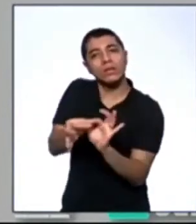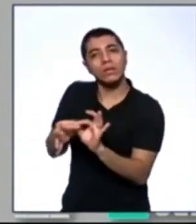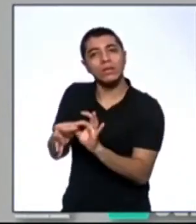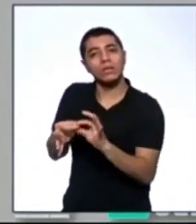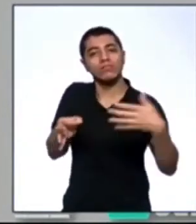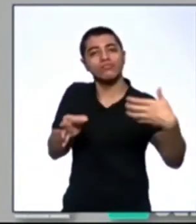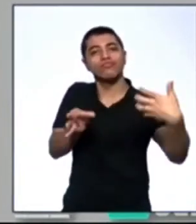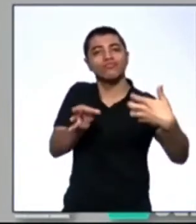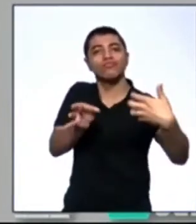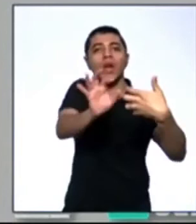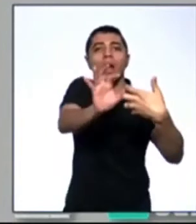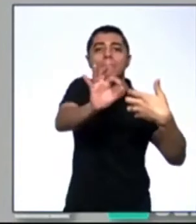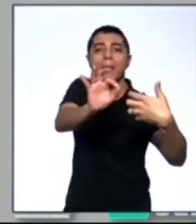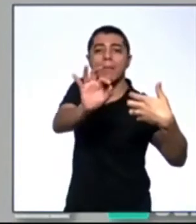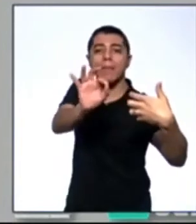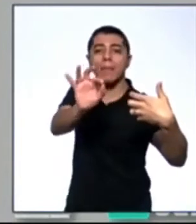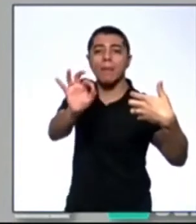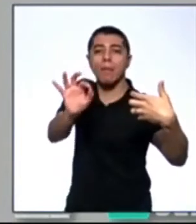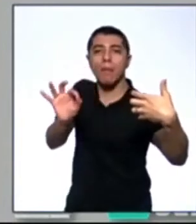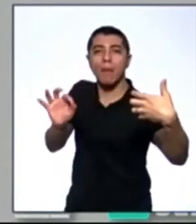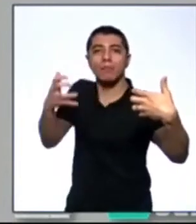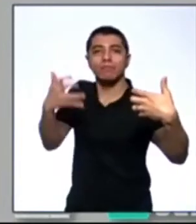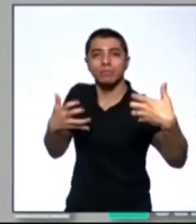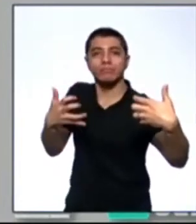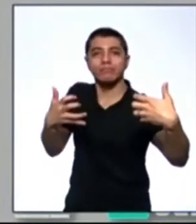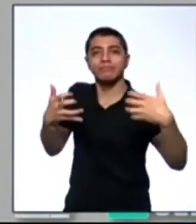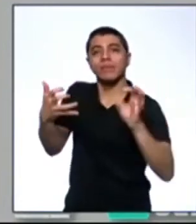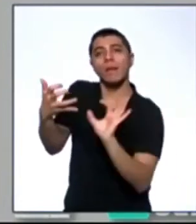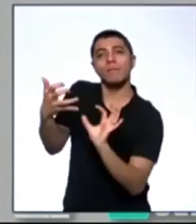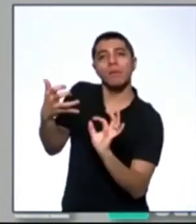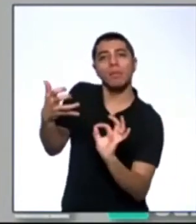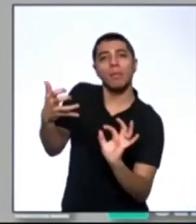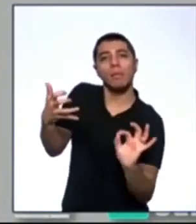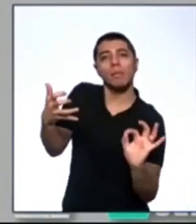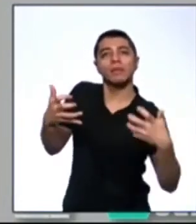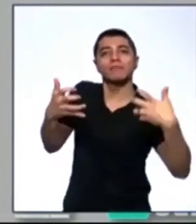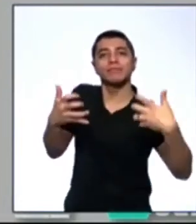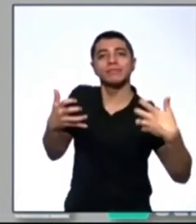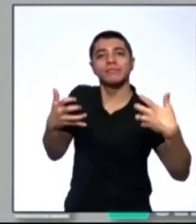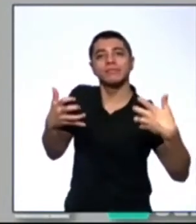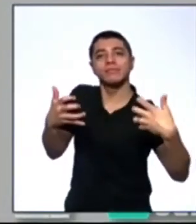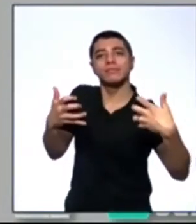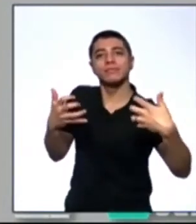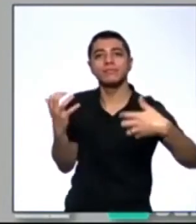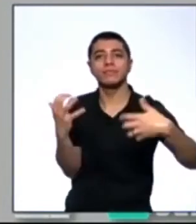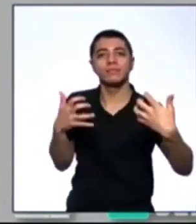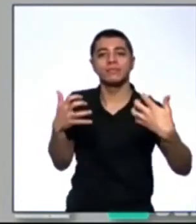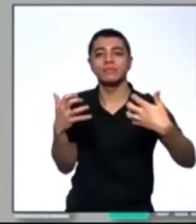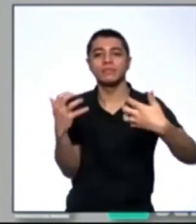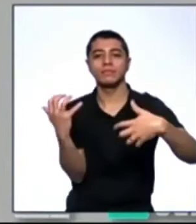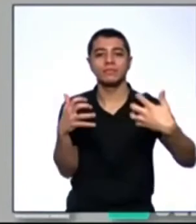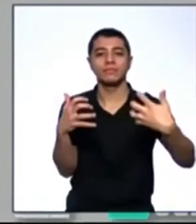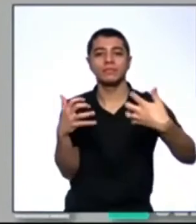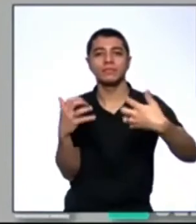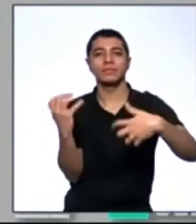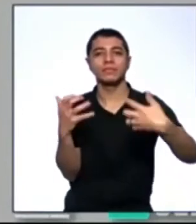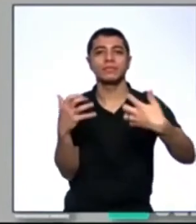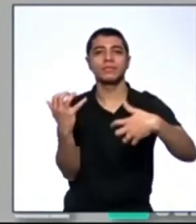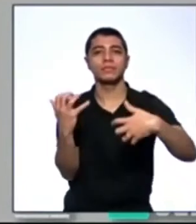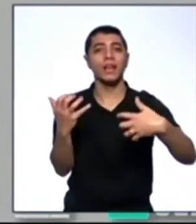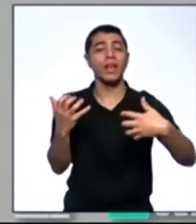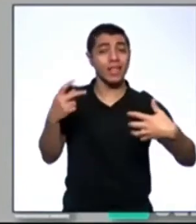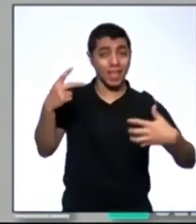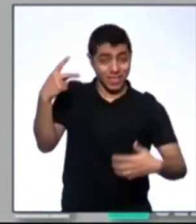é a corrente. Então, se a velocidade periférica de ambas, da grande e da pequena engrenagem, é a mesma, vale também a